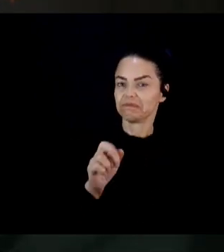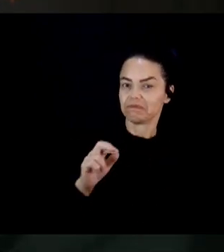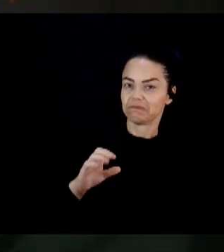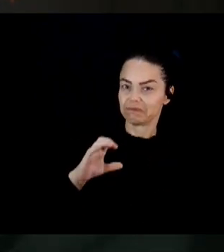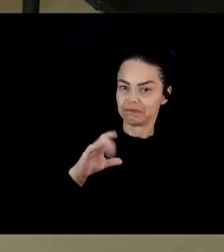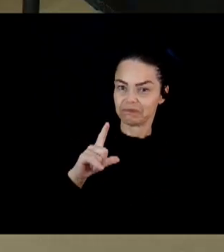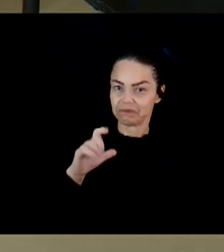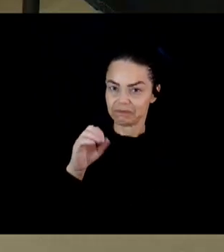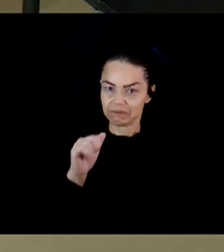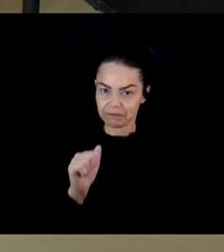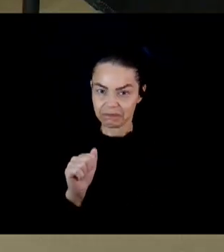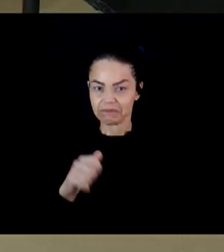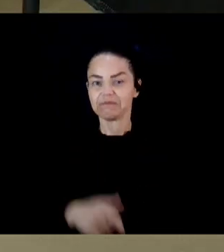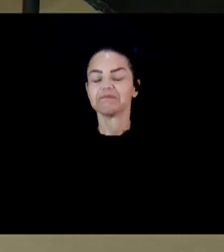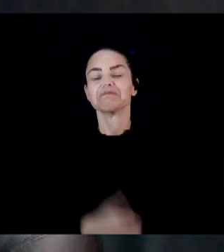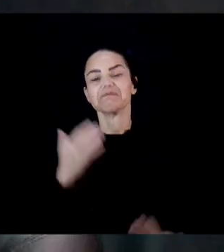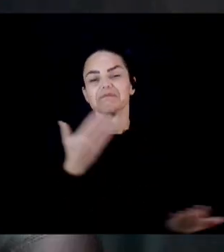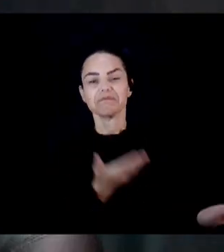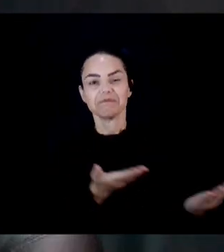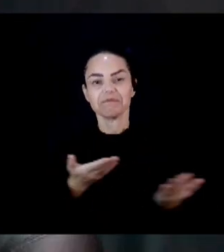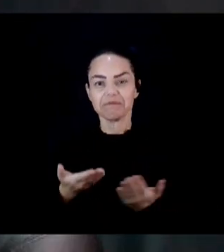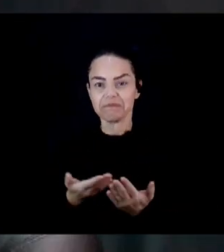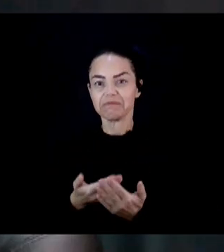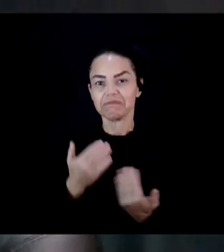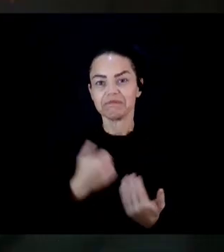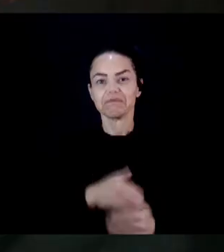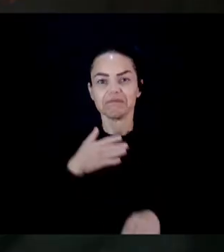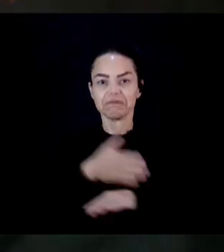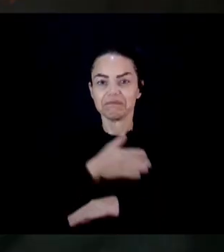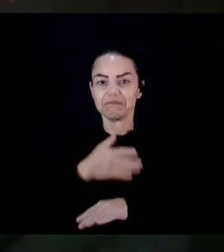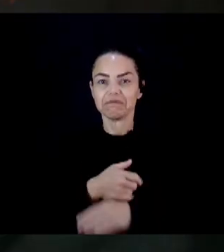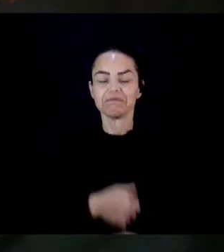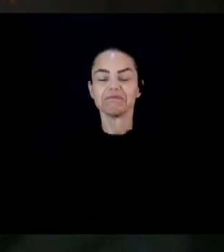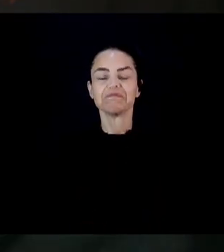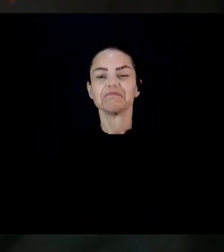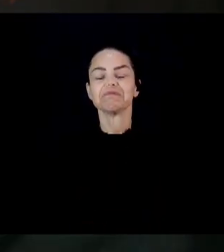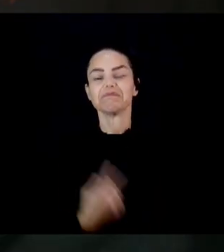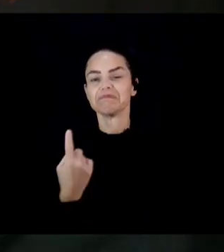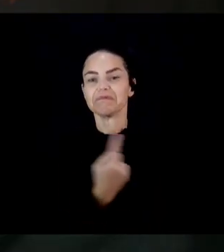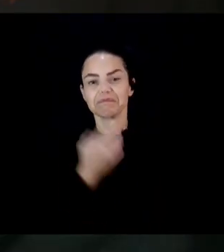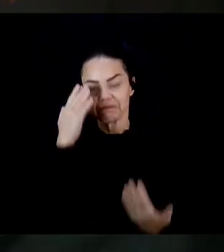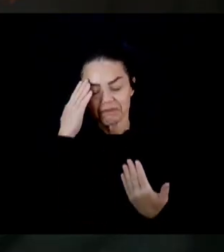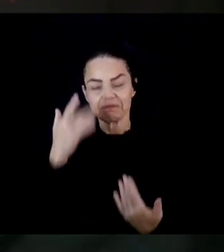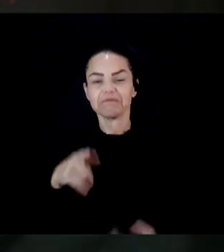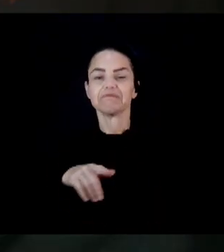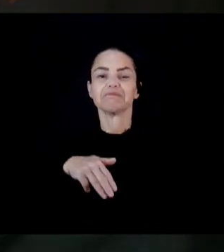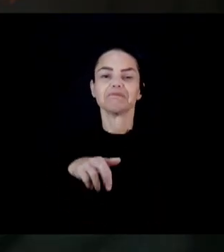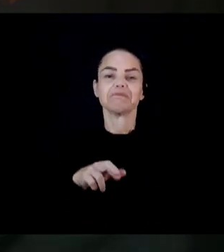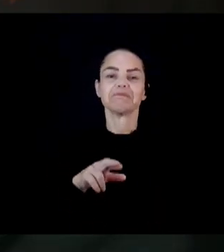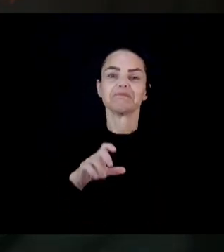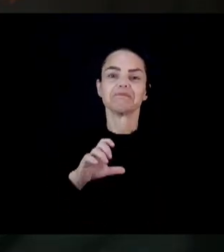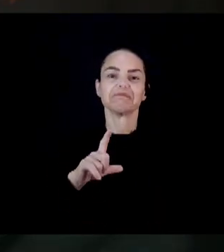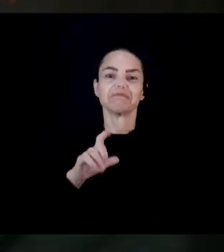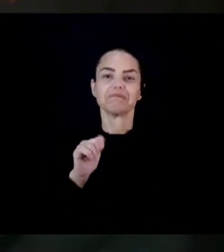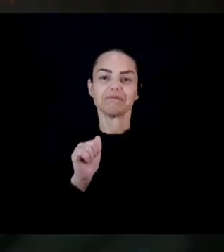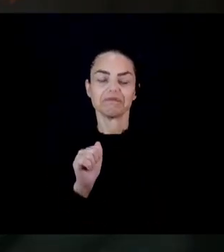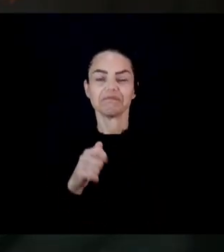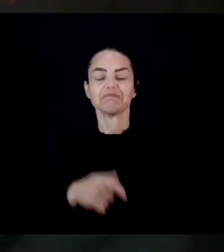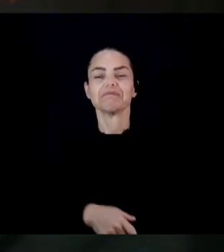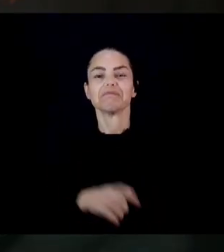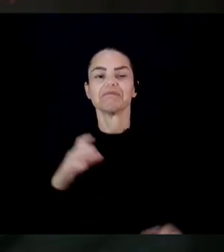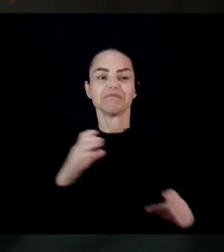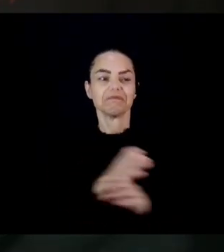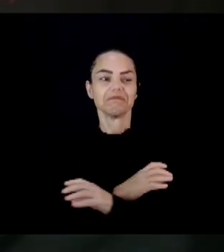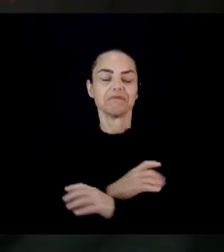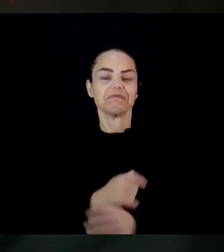dia, obrigada pela sua participação. Obrigada. Nós que agradecemos, Marcela. E para completar o nosso time do